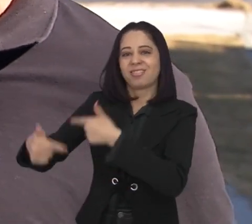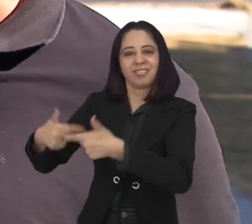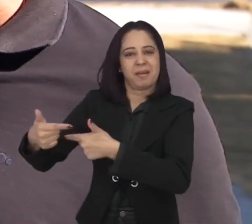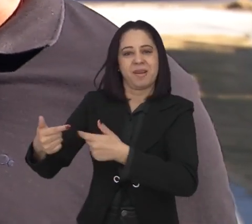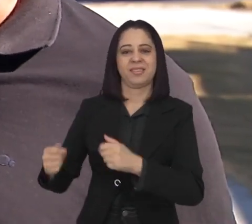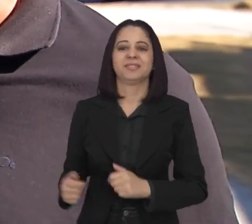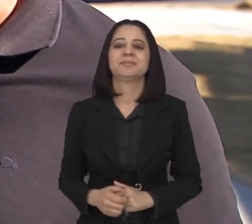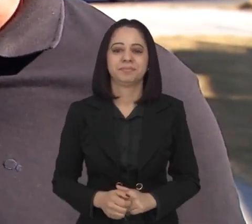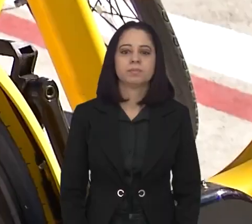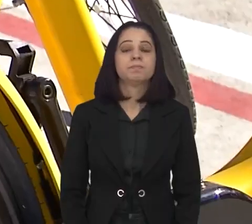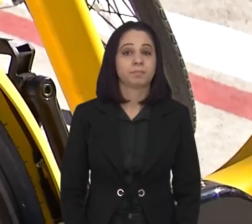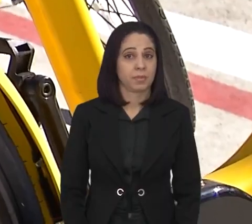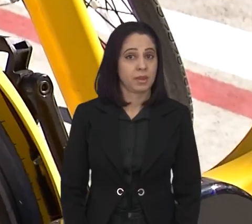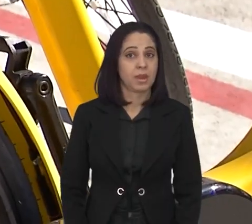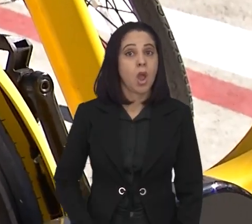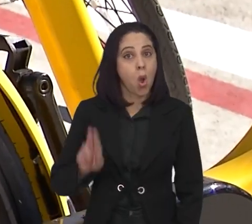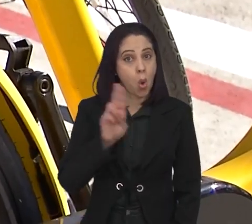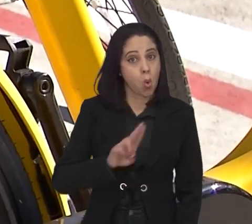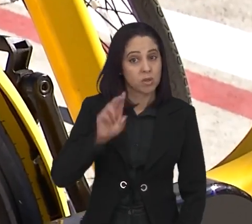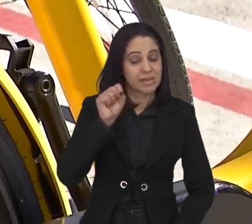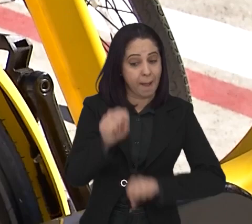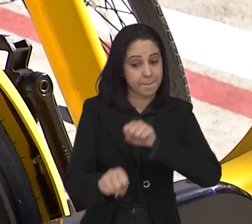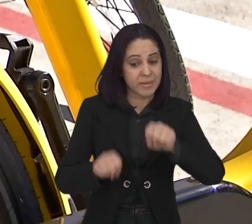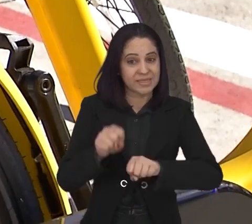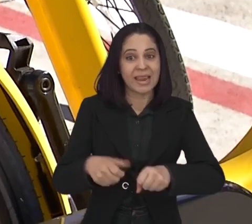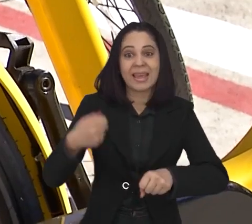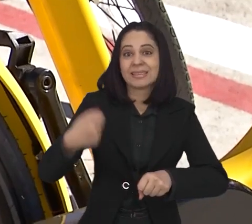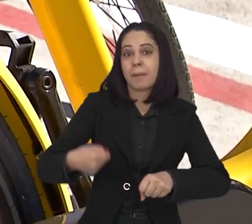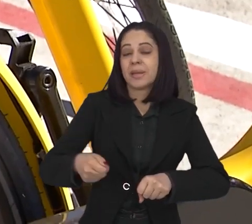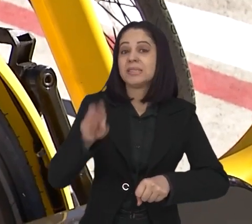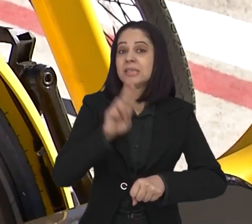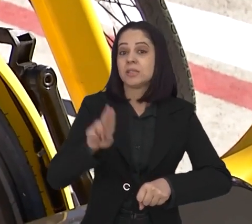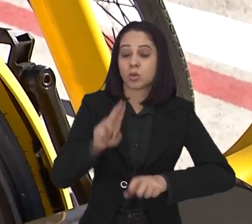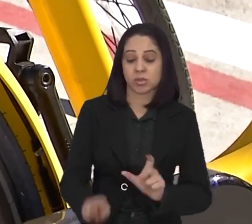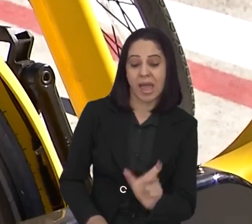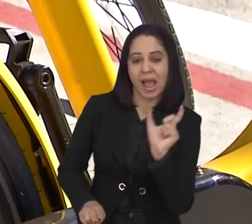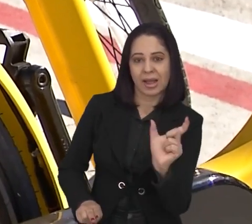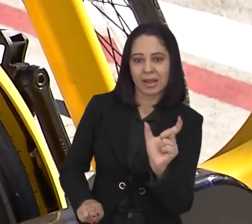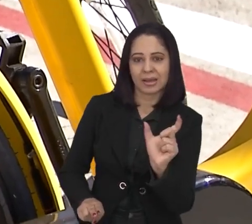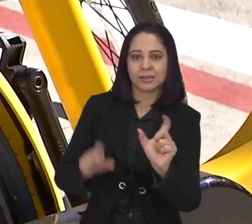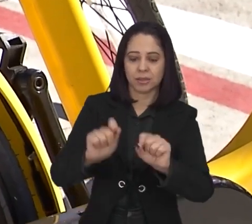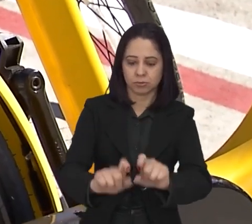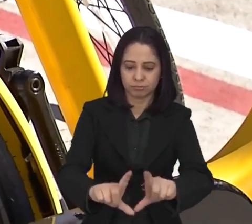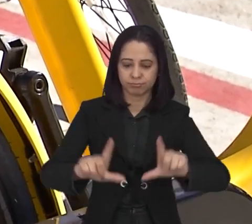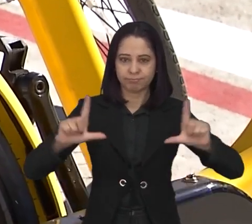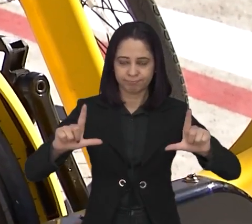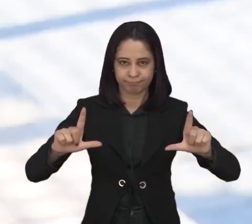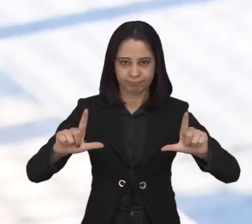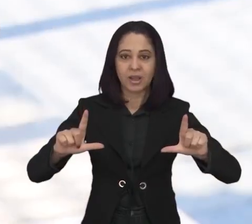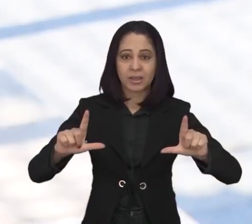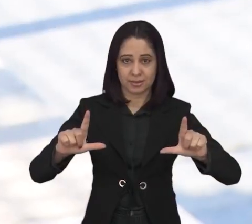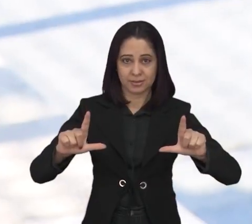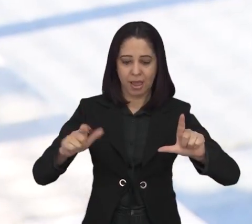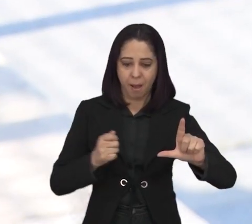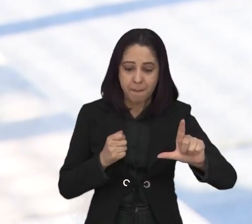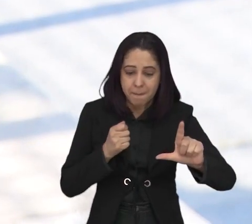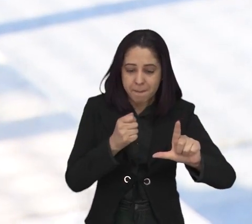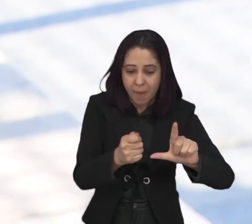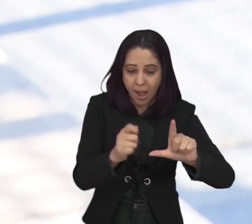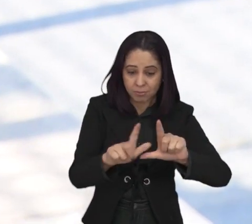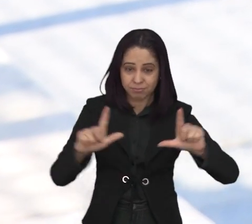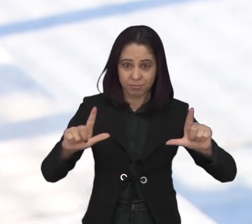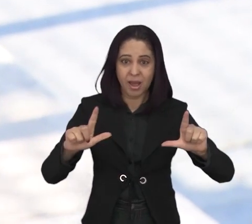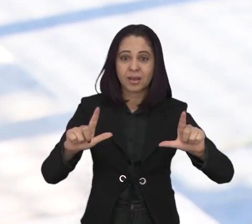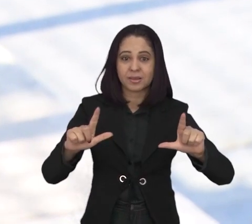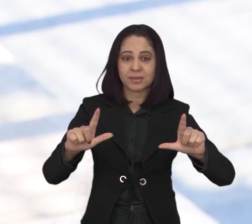complementar para chegar até o seu destino. Para usar o serviço é necessário destravar as rodas com o bilhete único, que deve ser